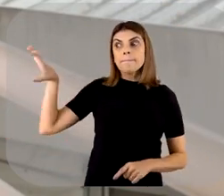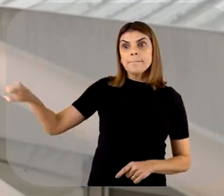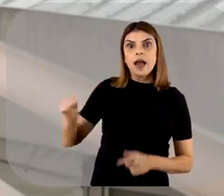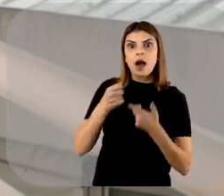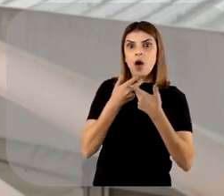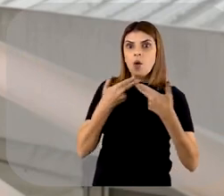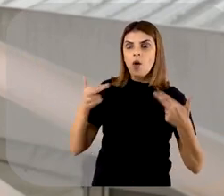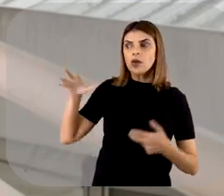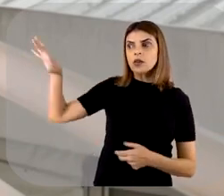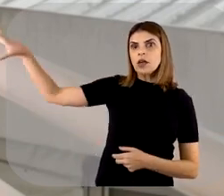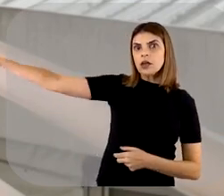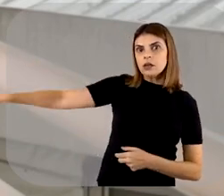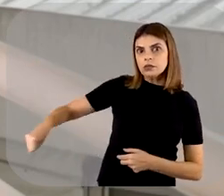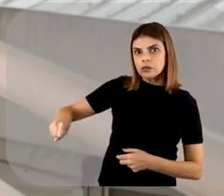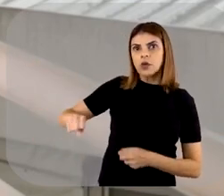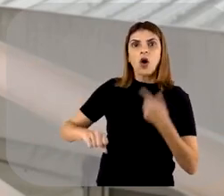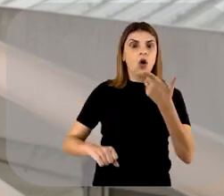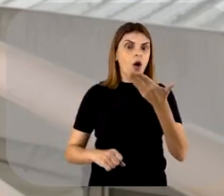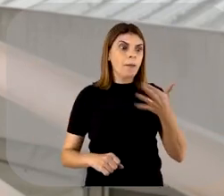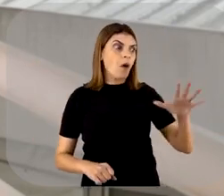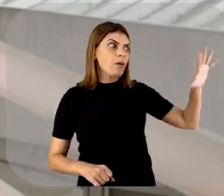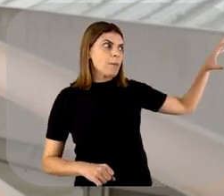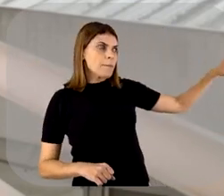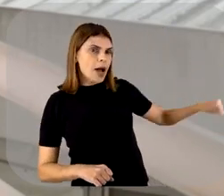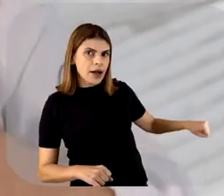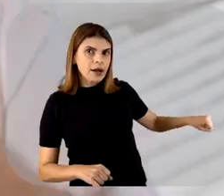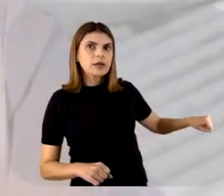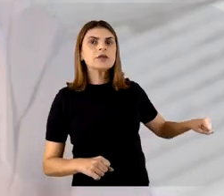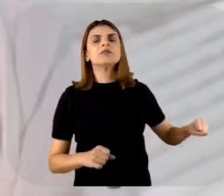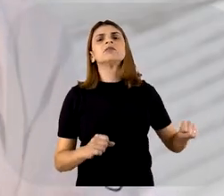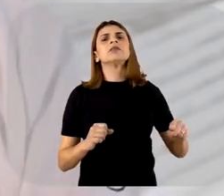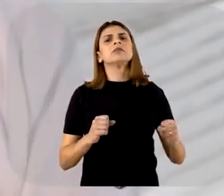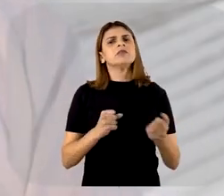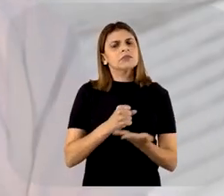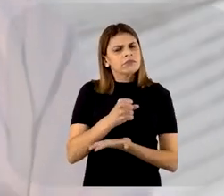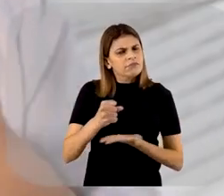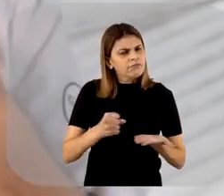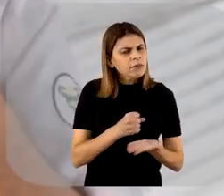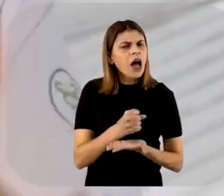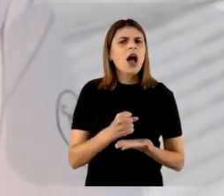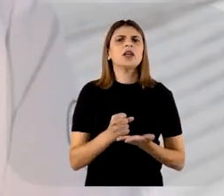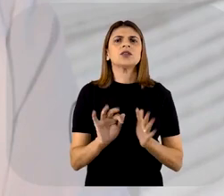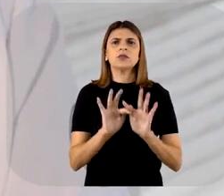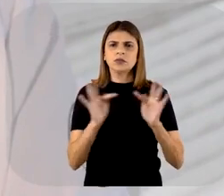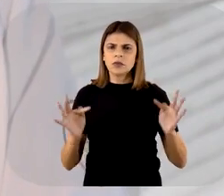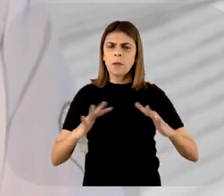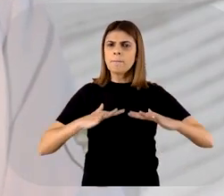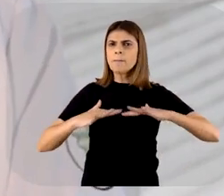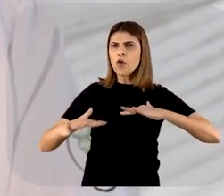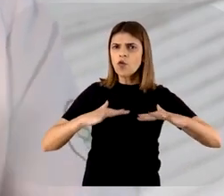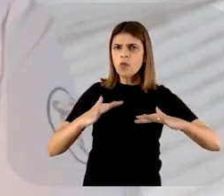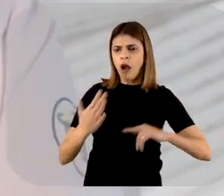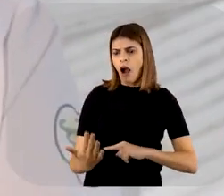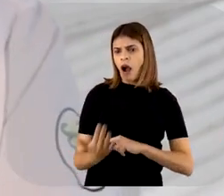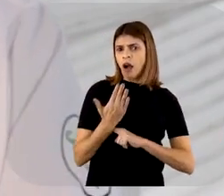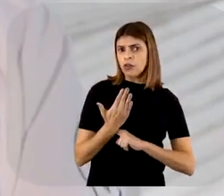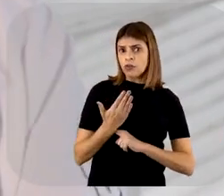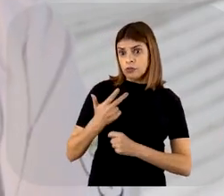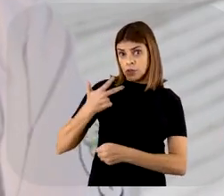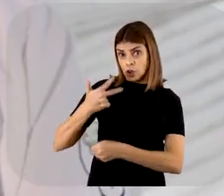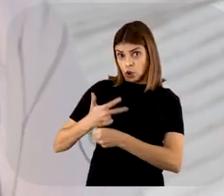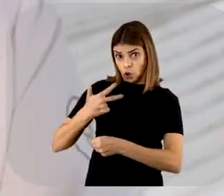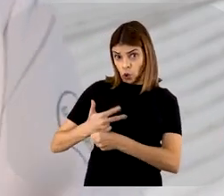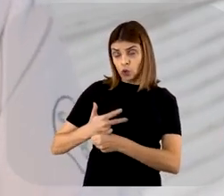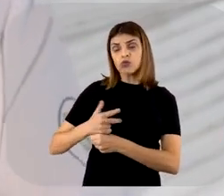de um lado ou pegue alguma coisa de outro lado. Movimentos bem básicos que vão ajudar certamente essa pessoa